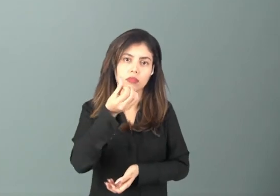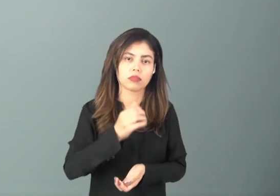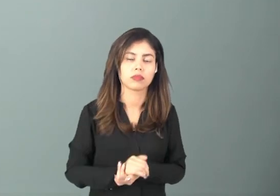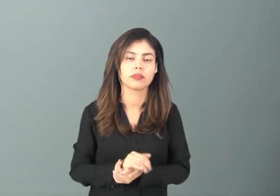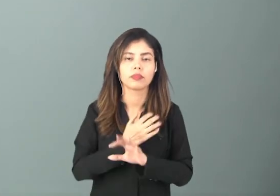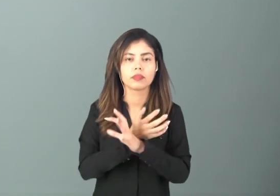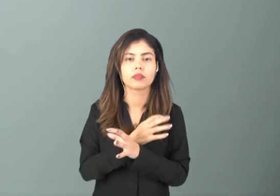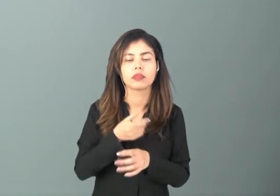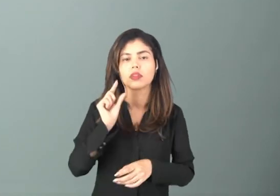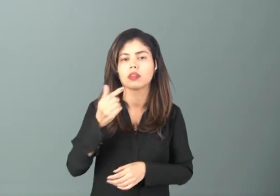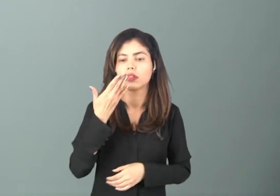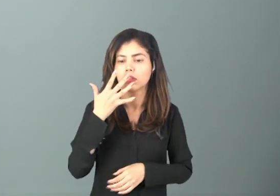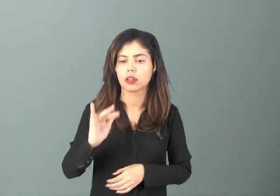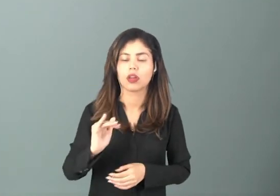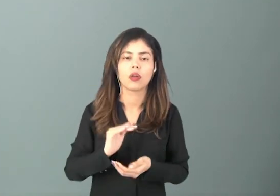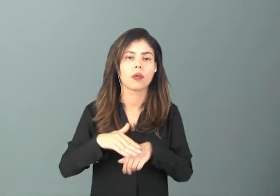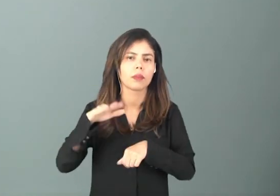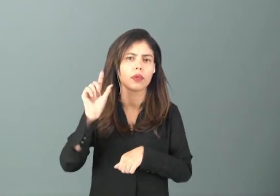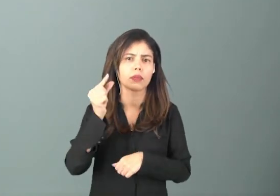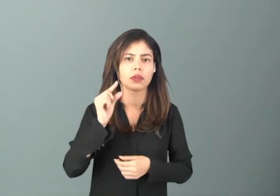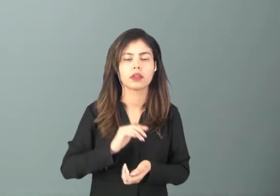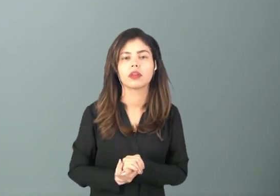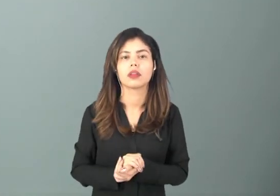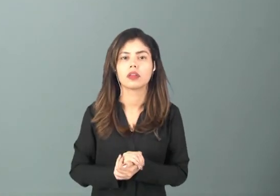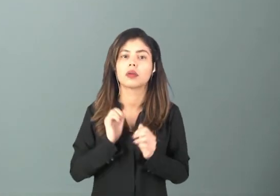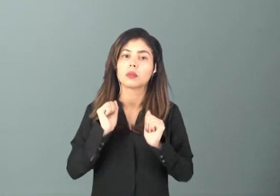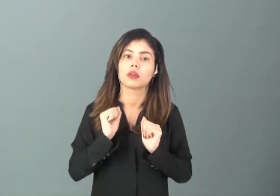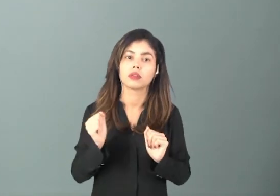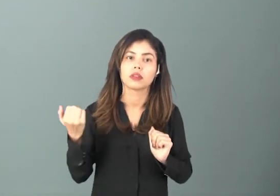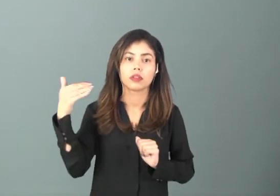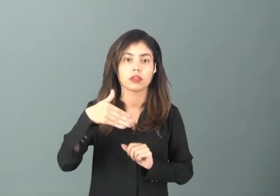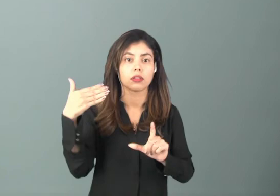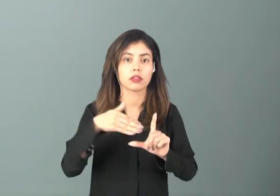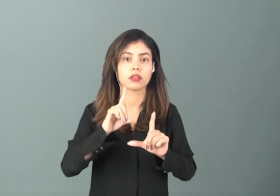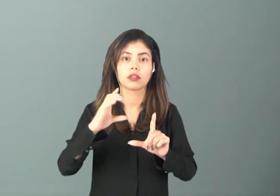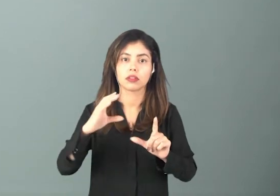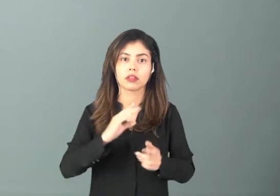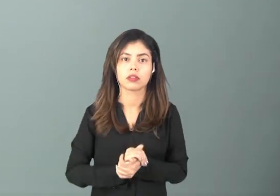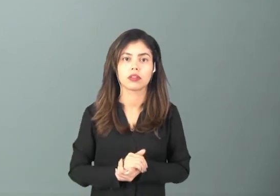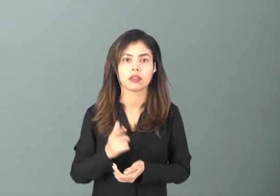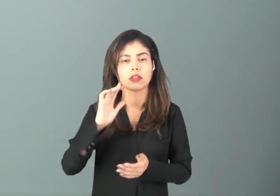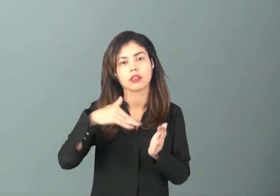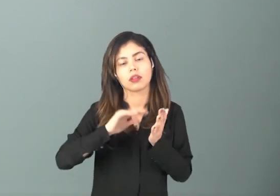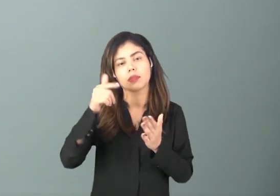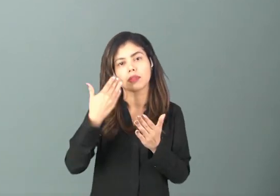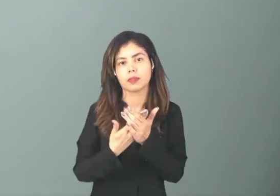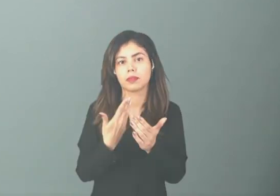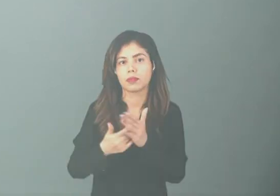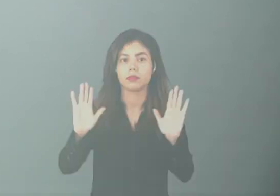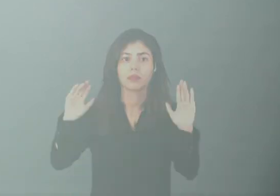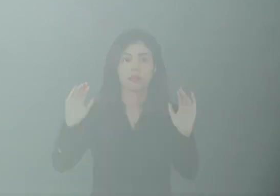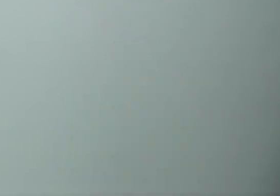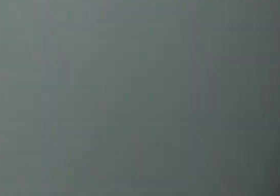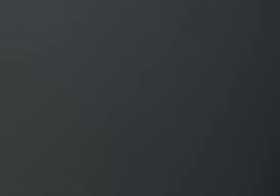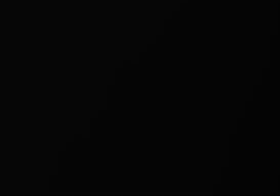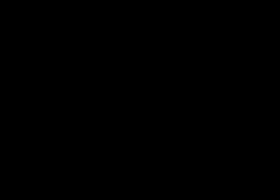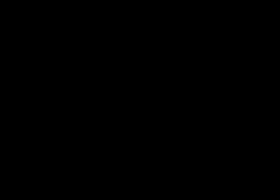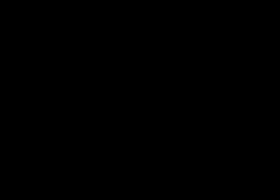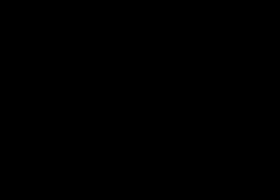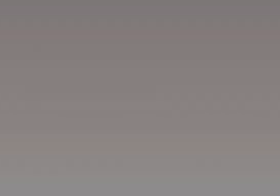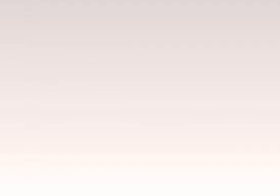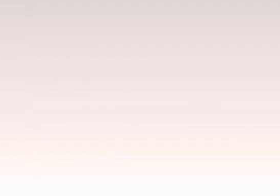Então essa foi a nossa aula de hoje vocês podem acessar lá mais vezes lá na plataforma educ e até a próxima aula